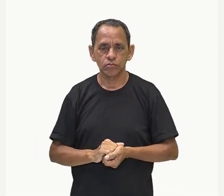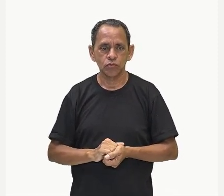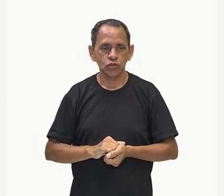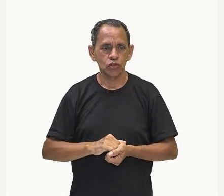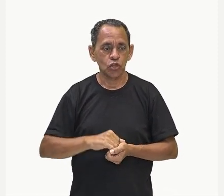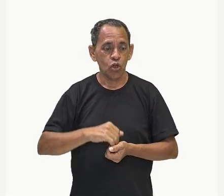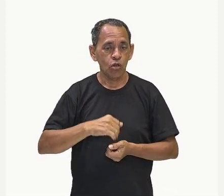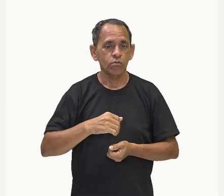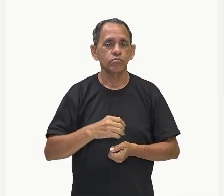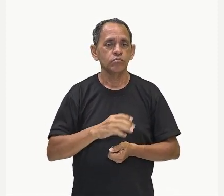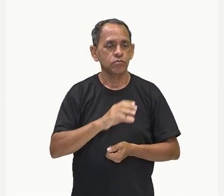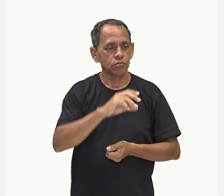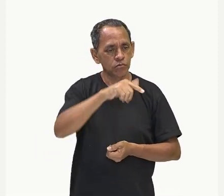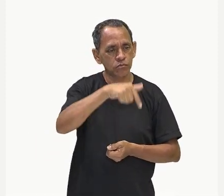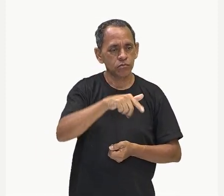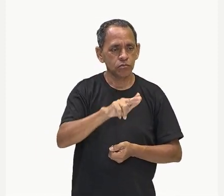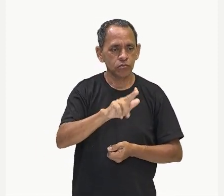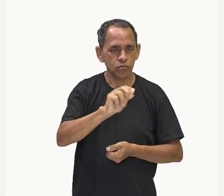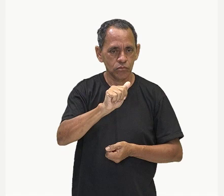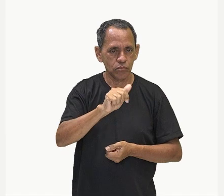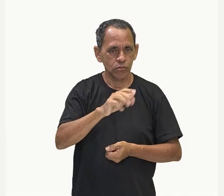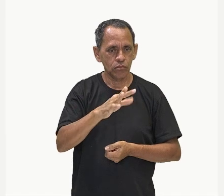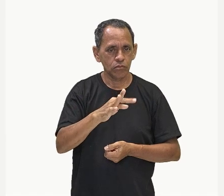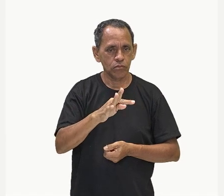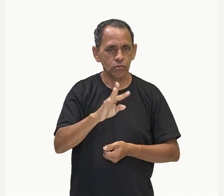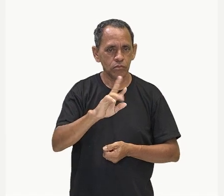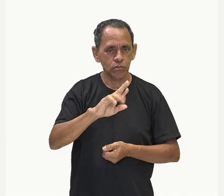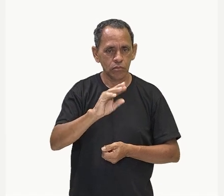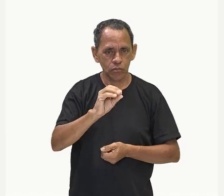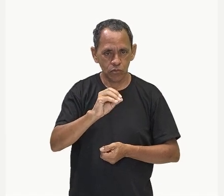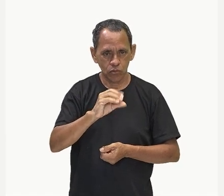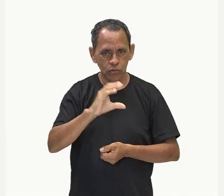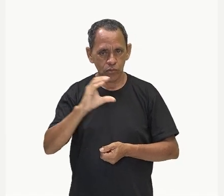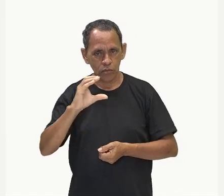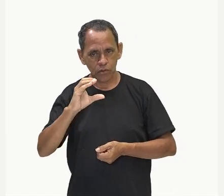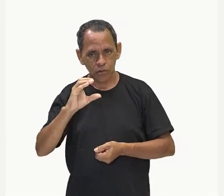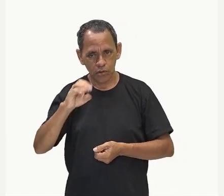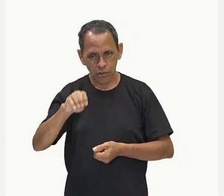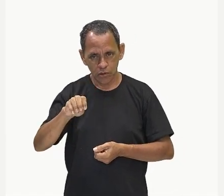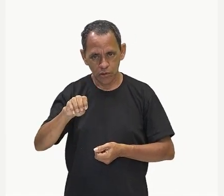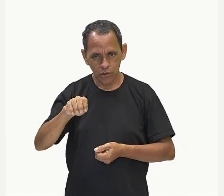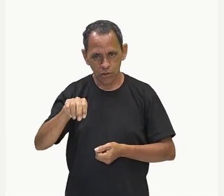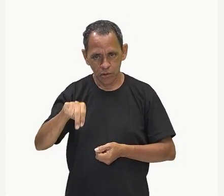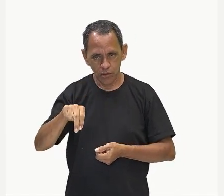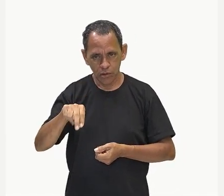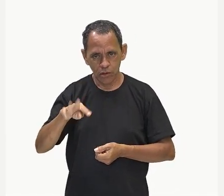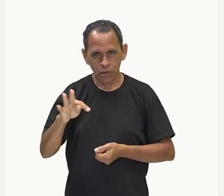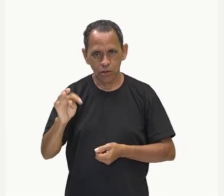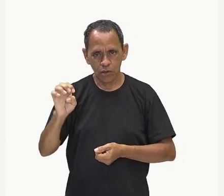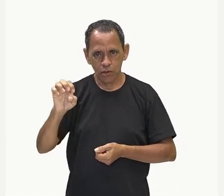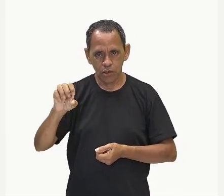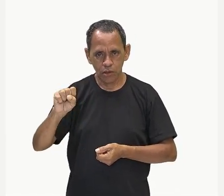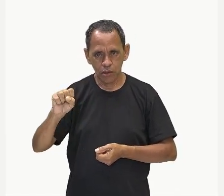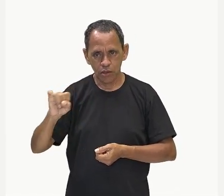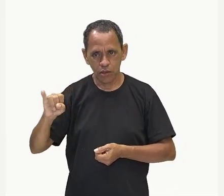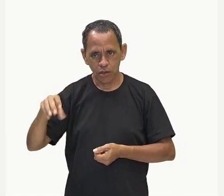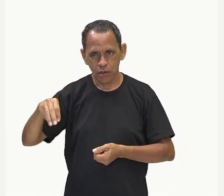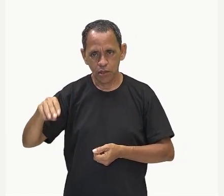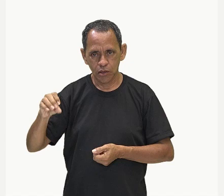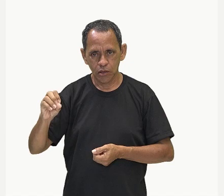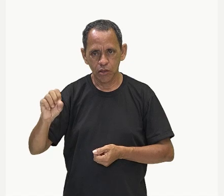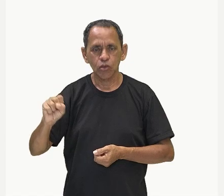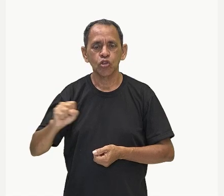vai representar por 10 ao quadrado, ou elevado à segunda potência,